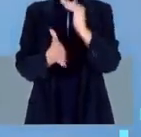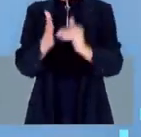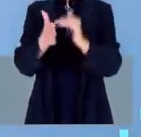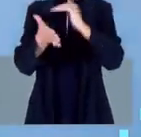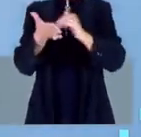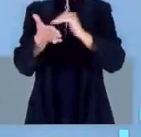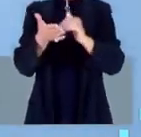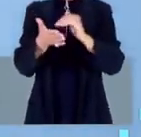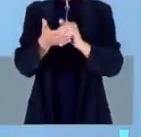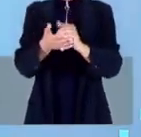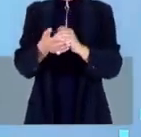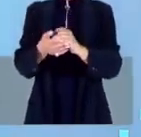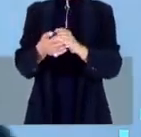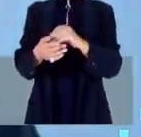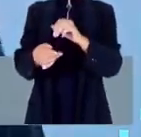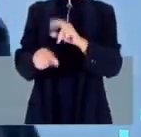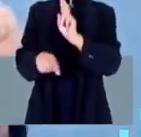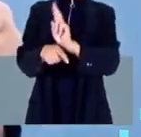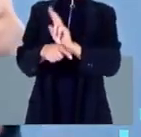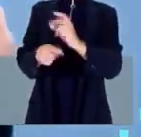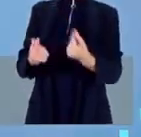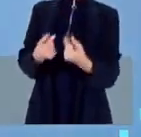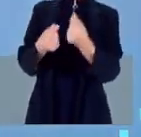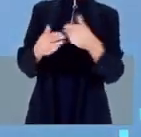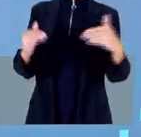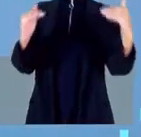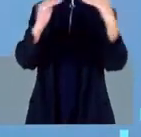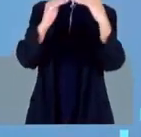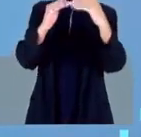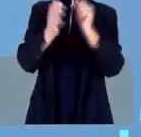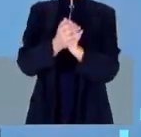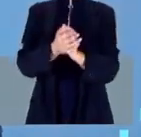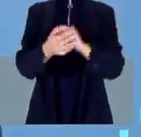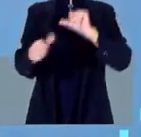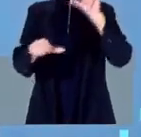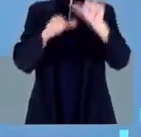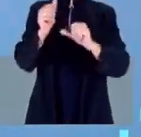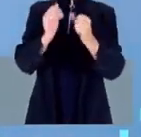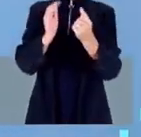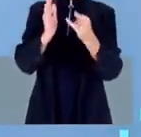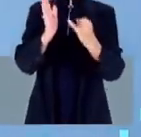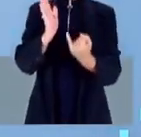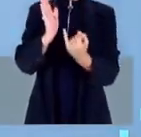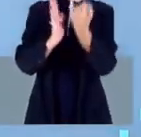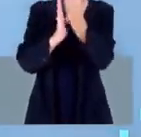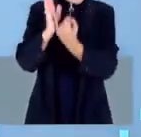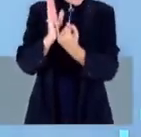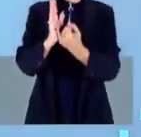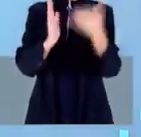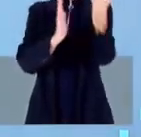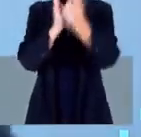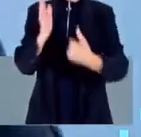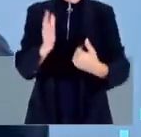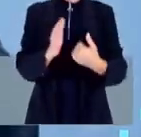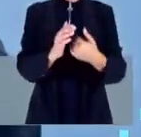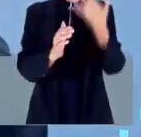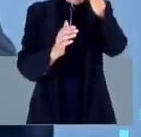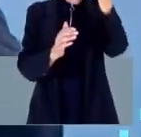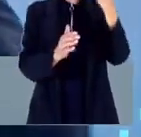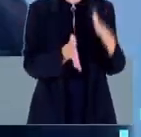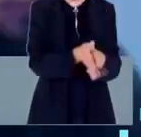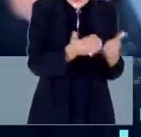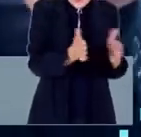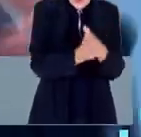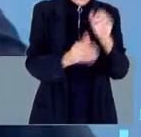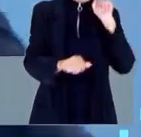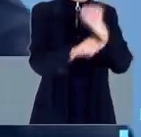concordam com ela é uma reforma que vai unificar impostos uma reforma que vai tirar imposto da cesta básica dos Pobres vai